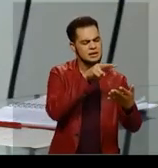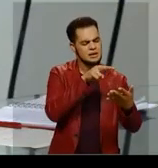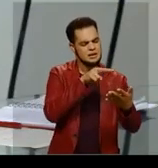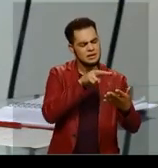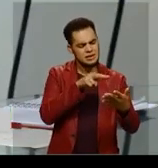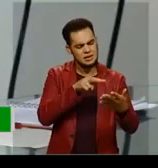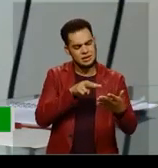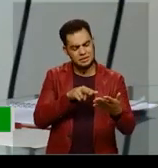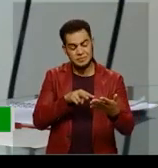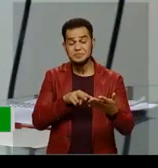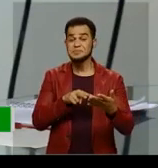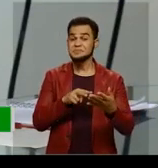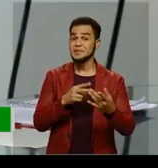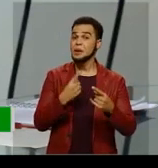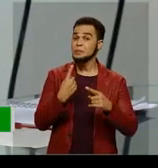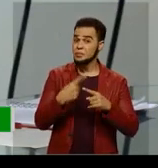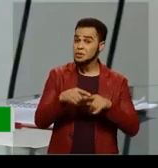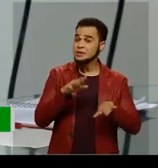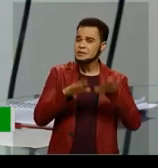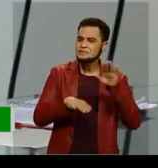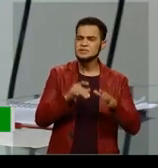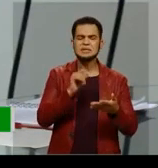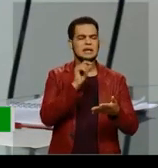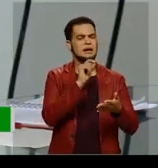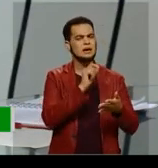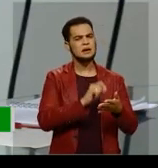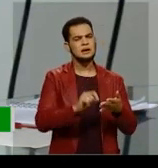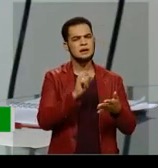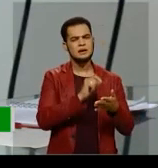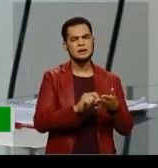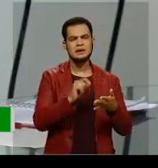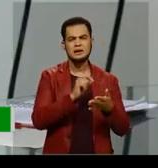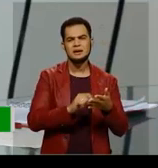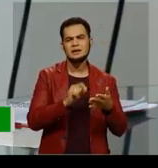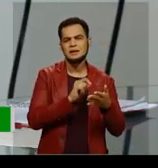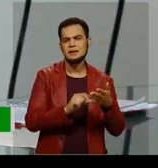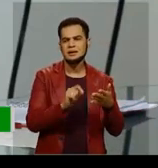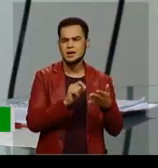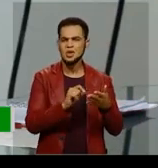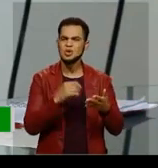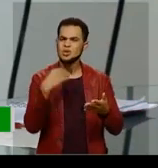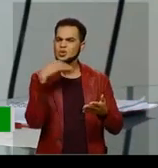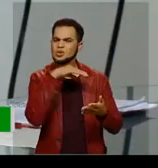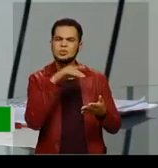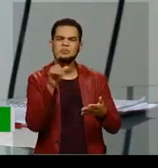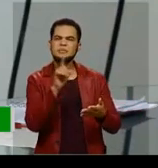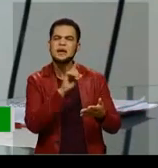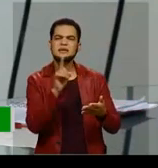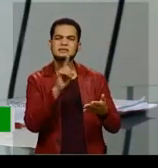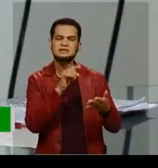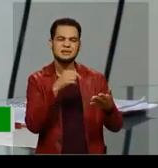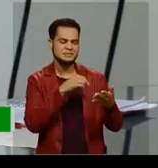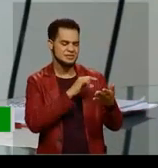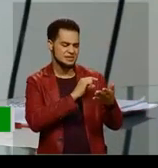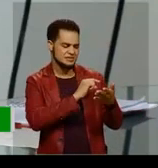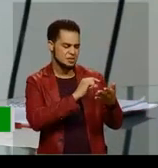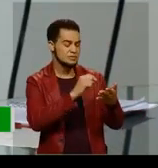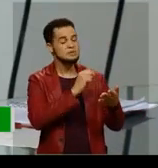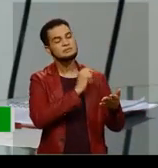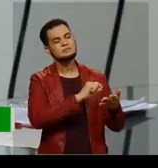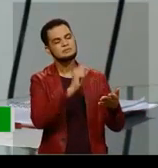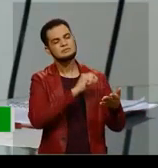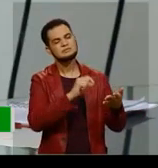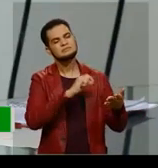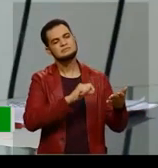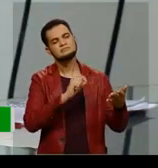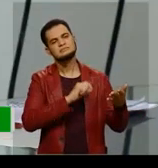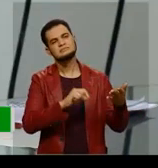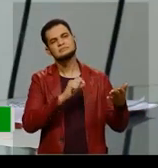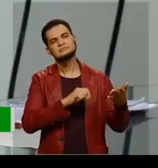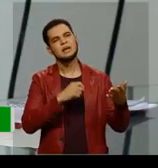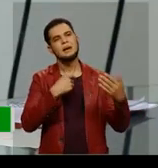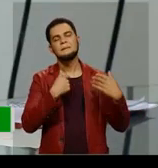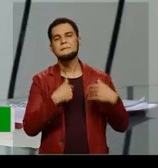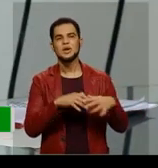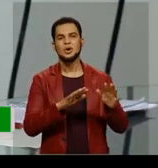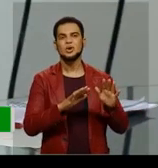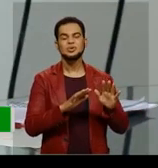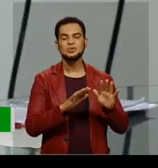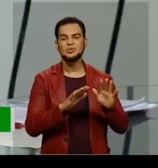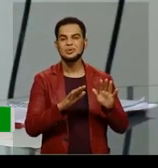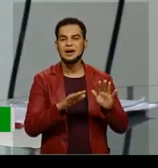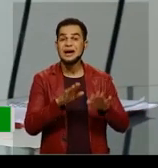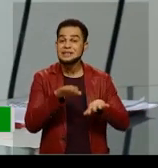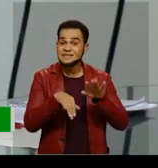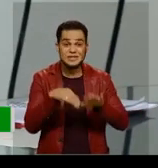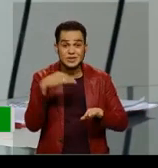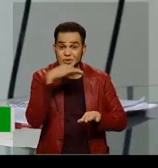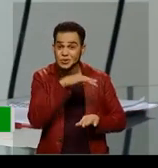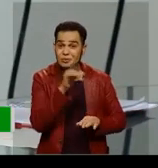não sente, não percebe que aquela expressão, que aquela frase pode